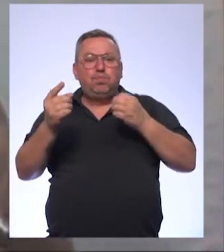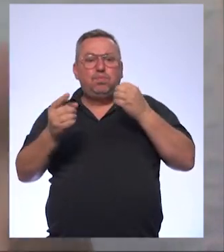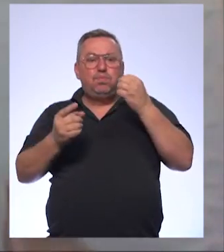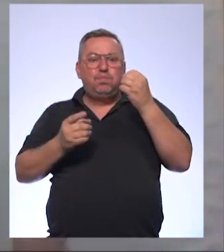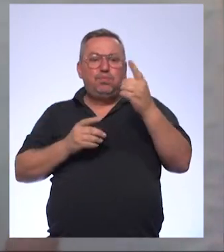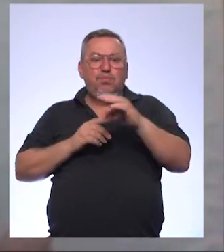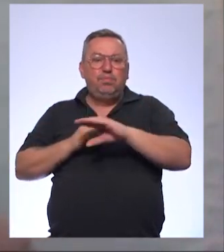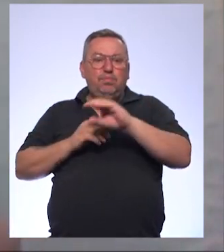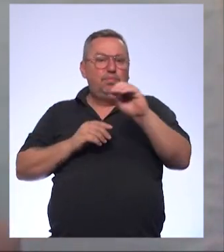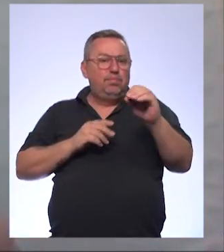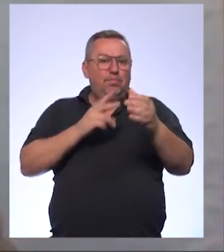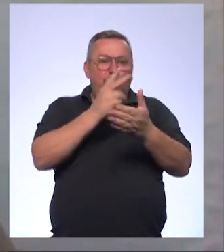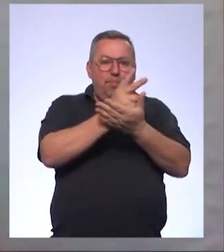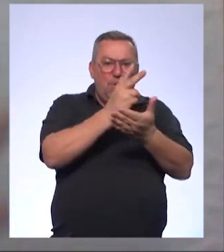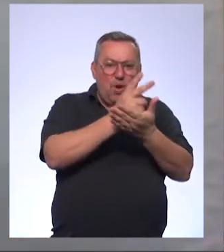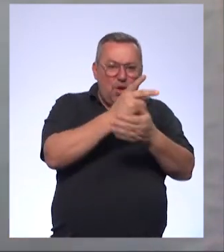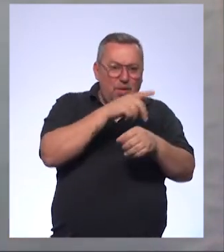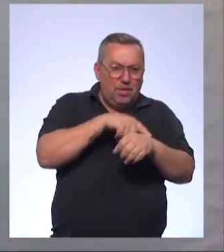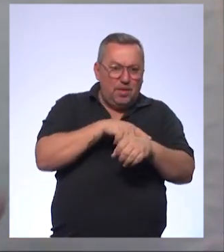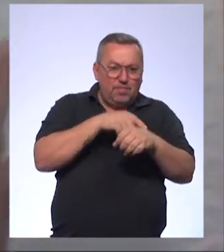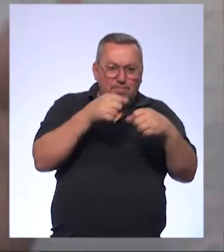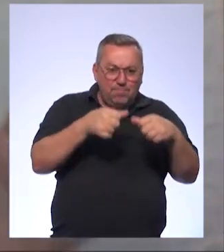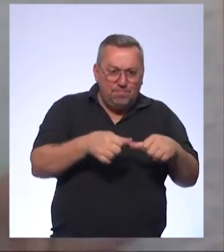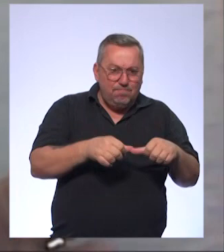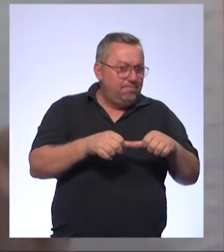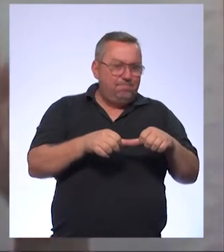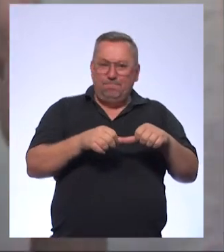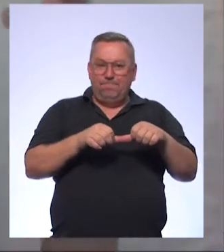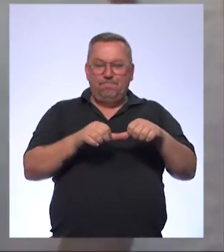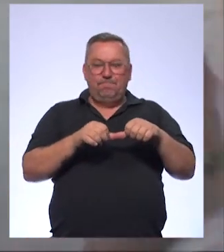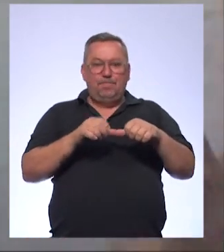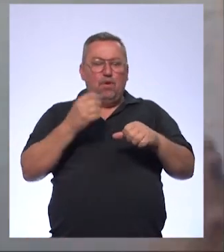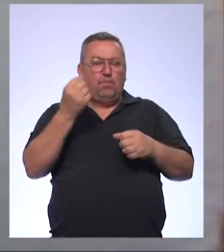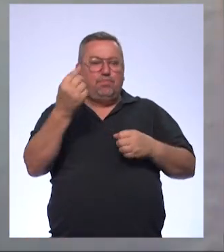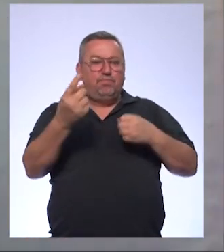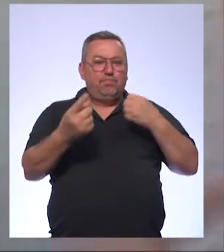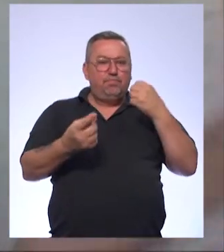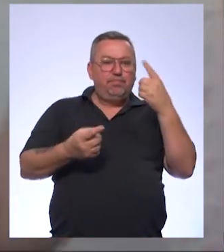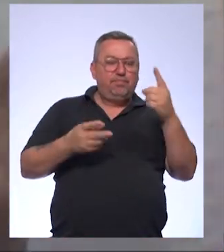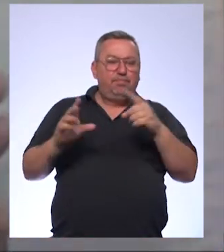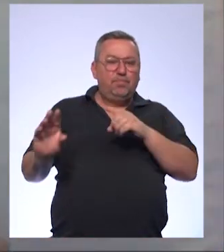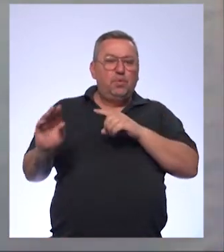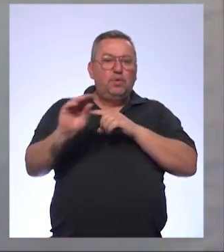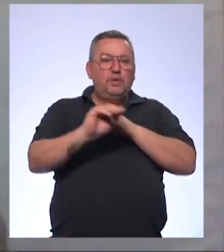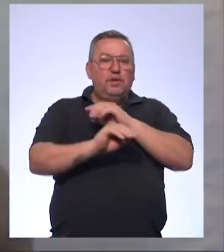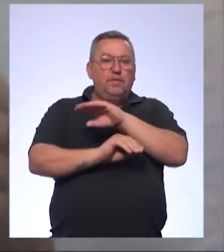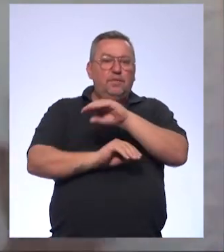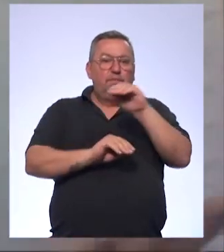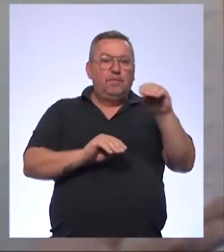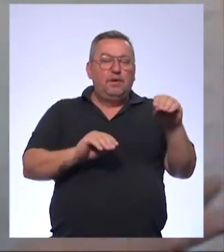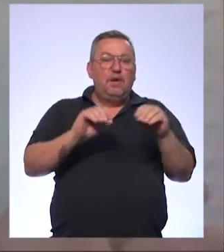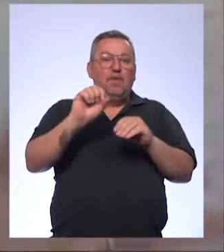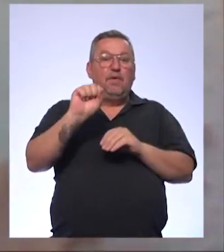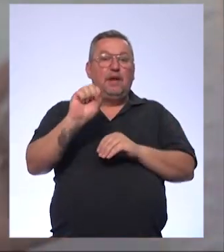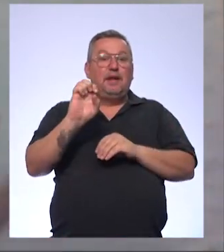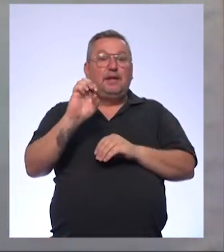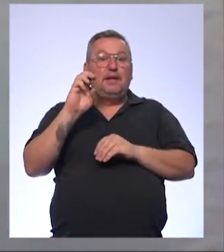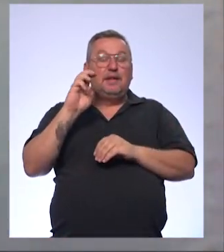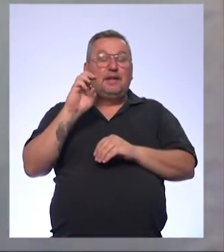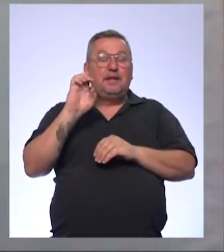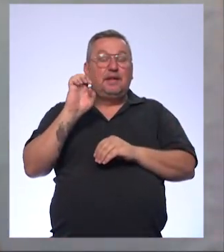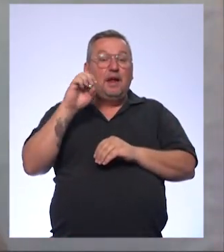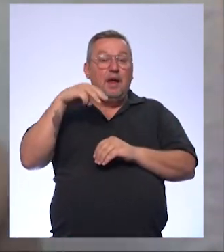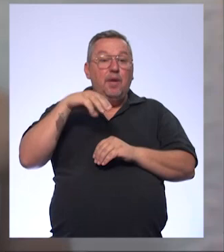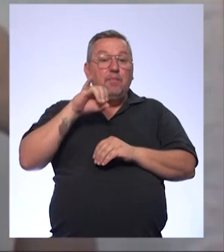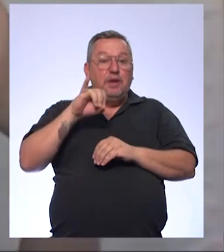muito tempo no mesmo lugar. Eles, de tempos em tempos, se deslocavam. Eles eram semi-nômades. Nem